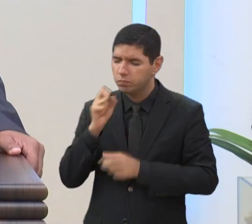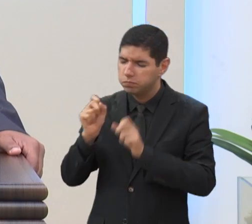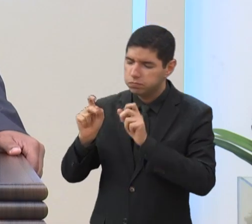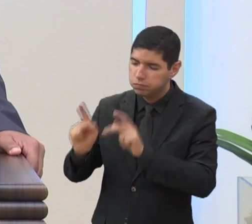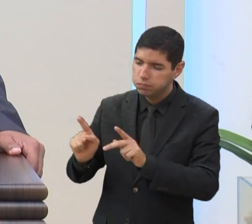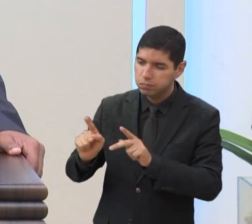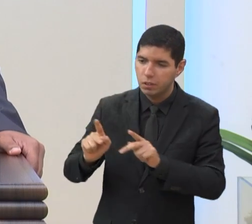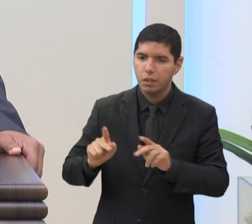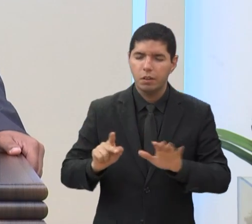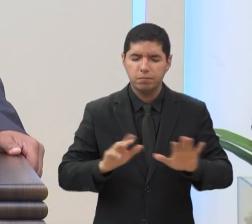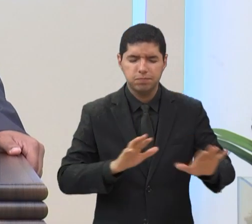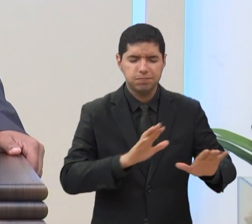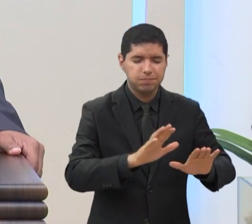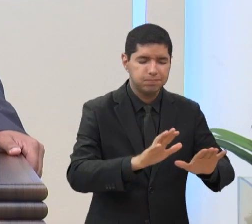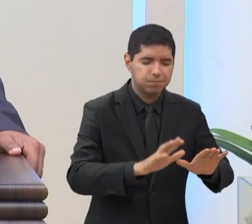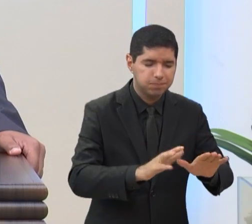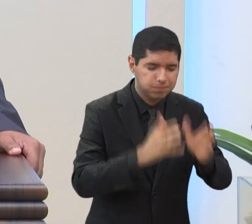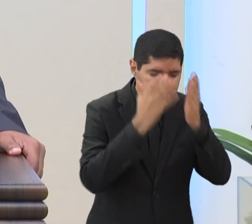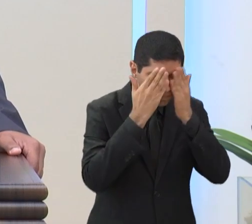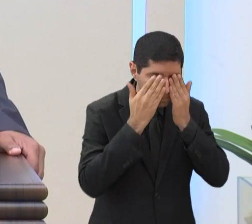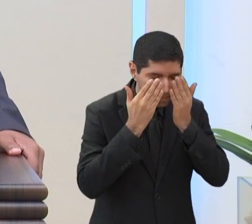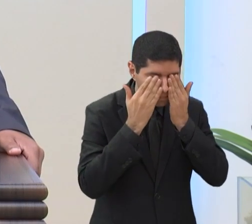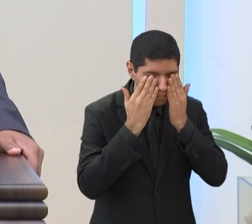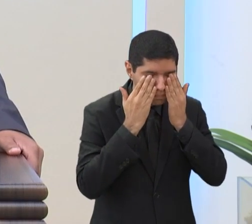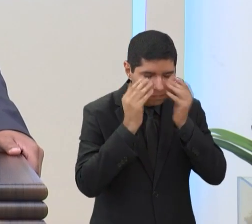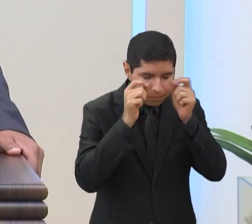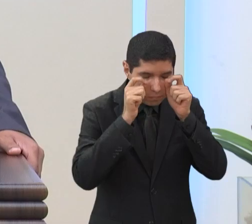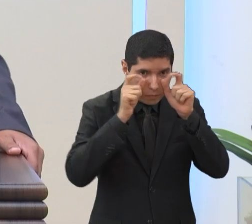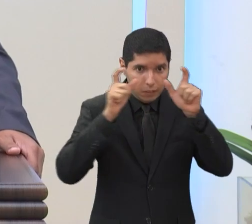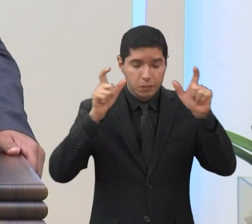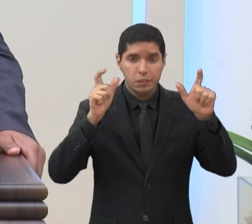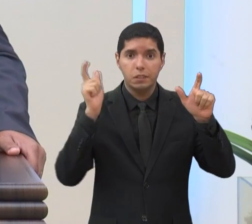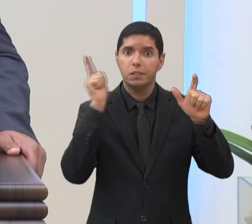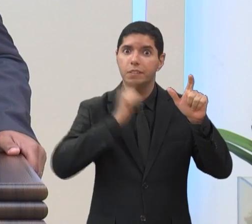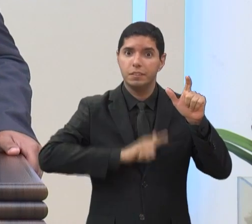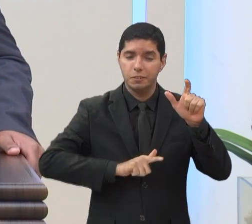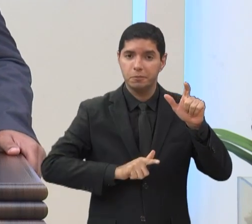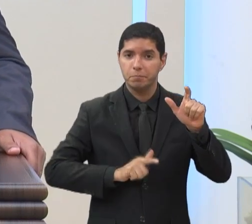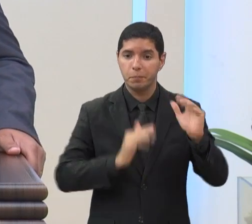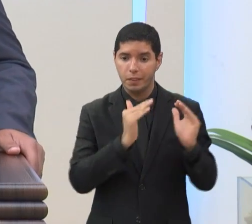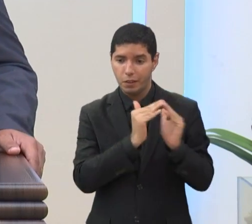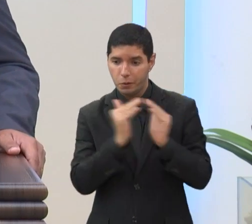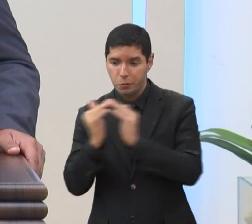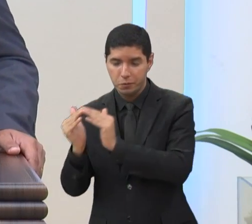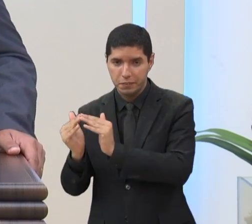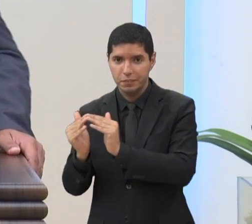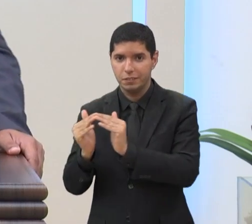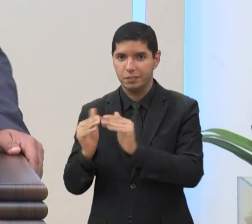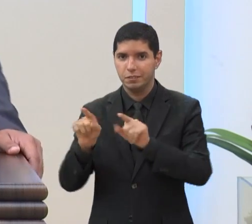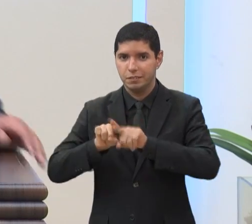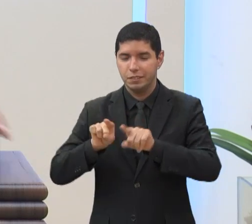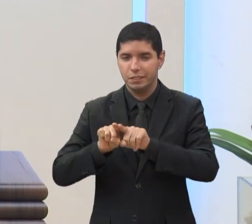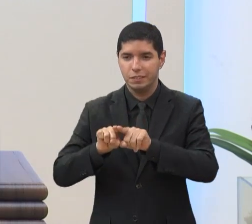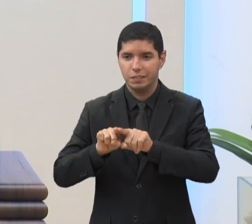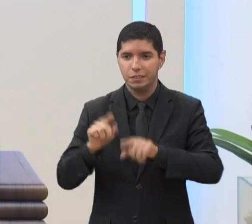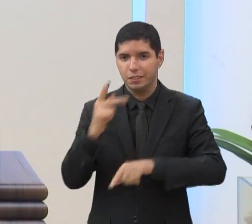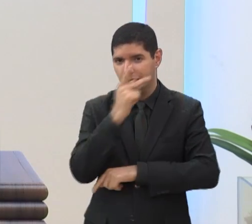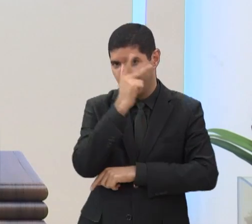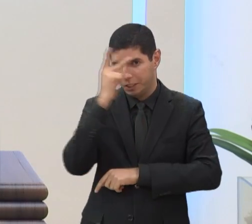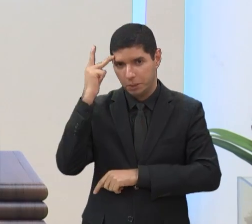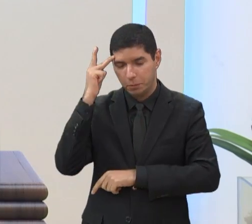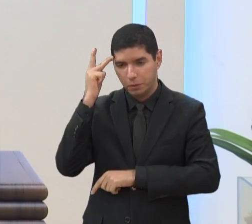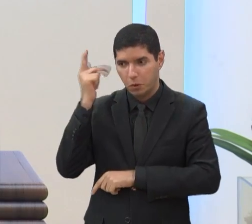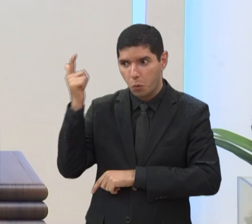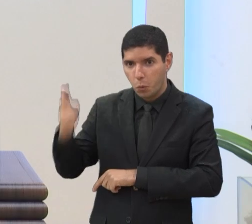e lavou-se e voltou vendo. Então os vizinhos e aqueles que dantes